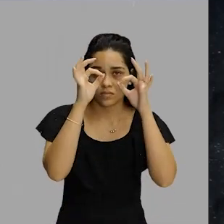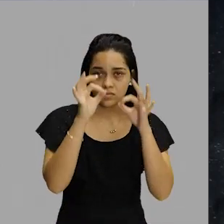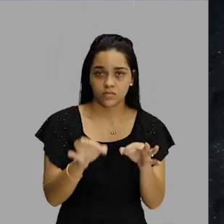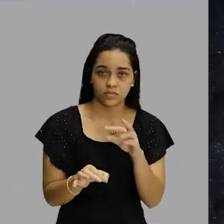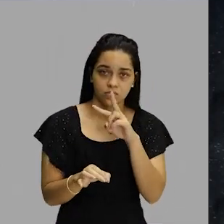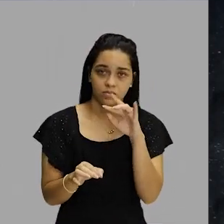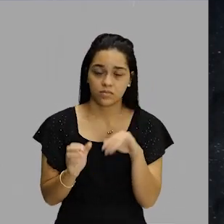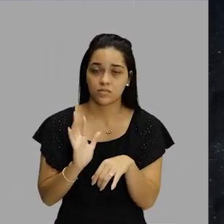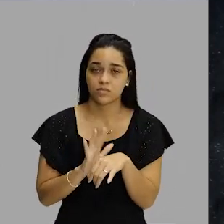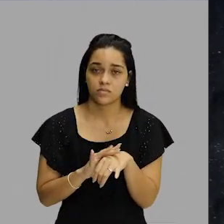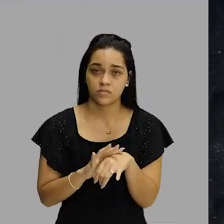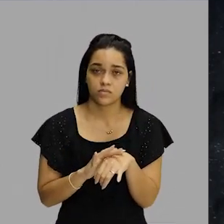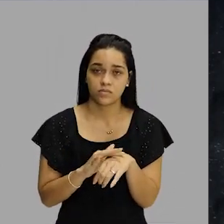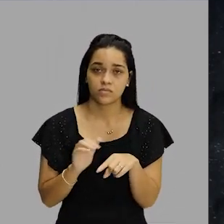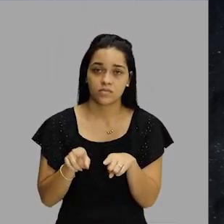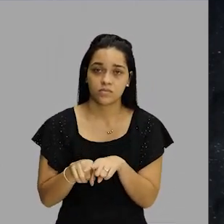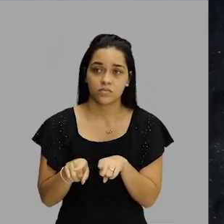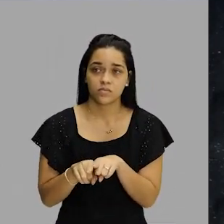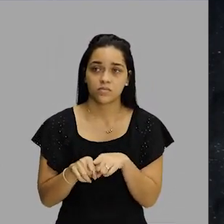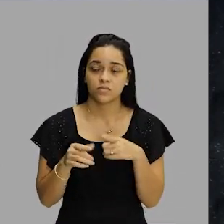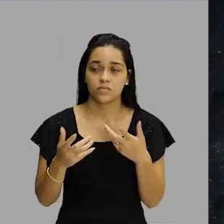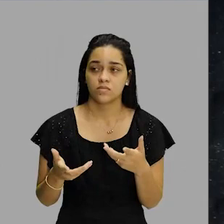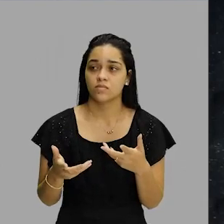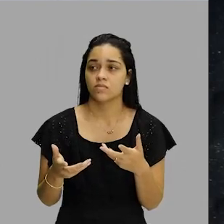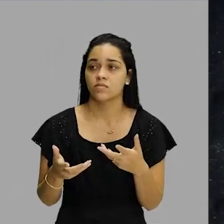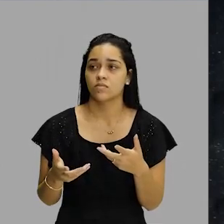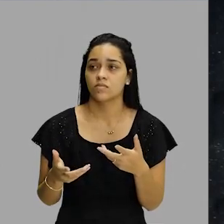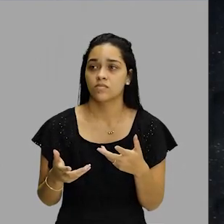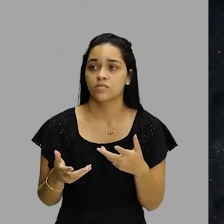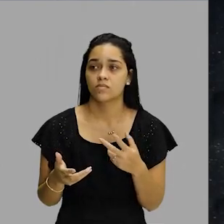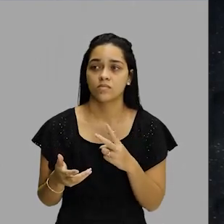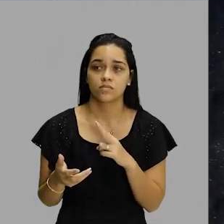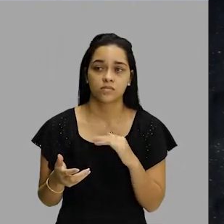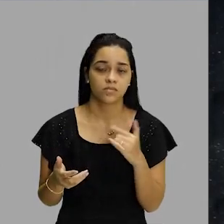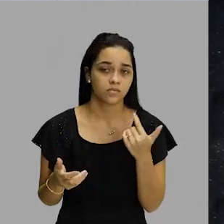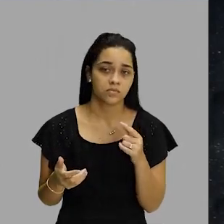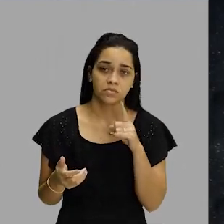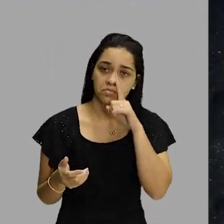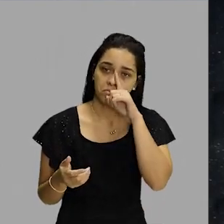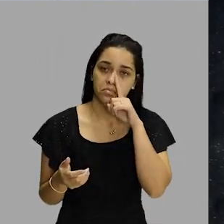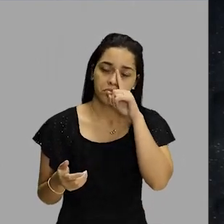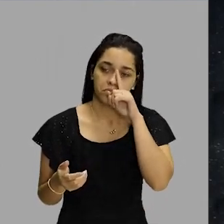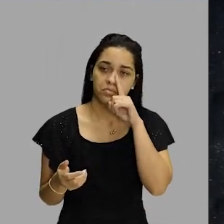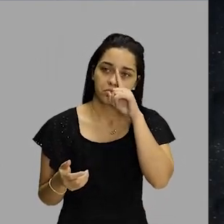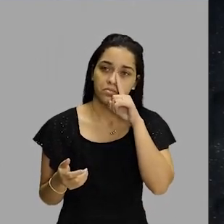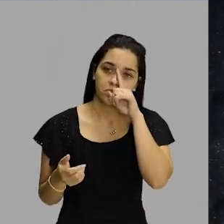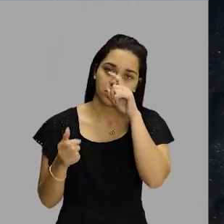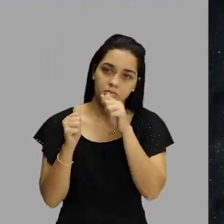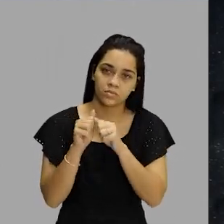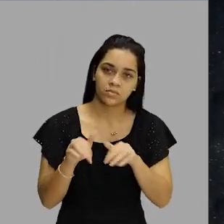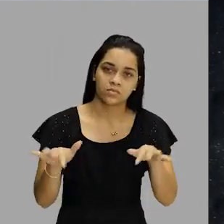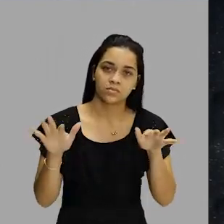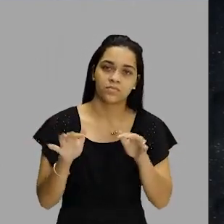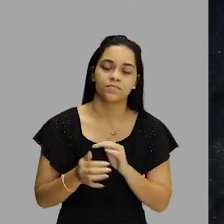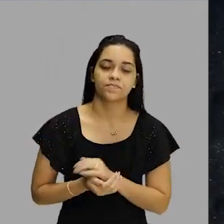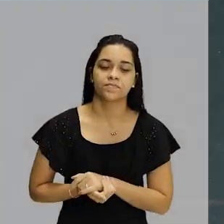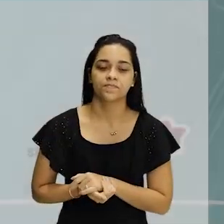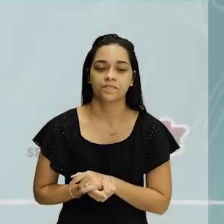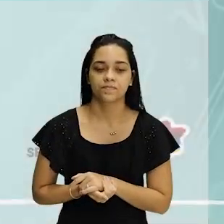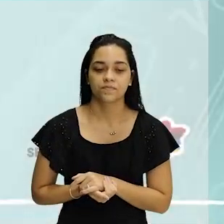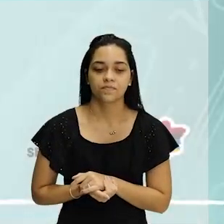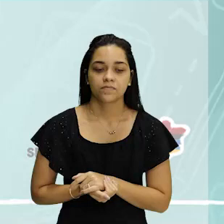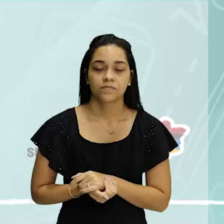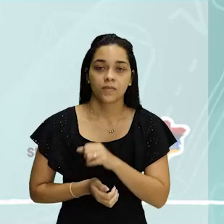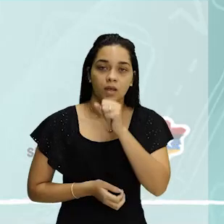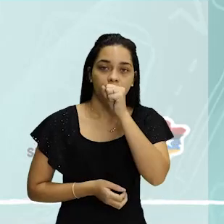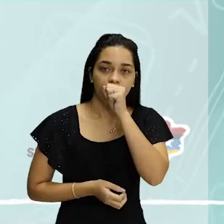ser curado e você também não vai ter perigo de jeito nenhum de transmitir essa doença, ok? A